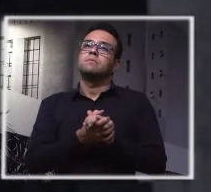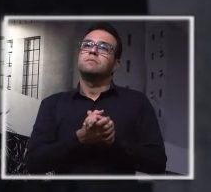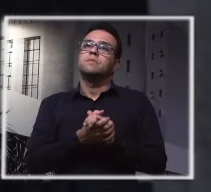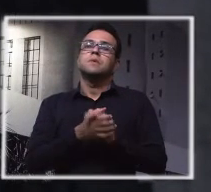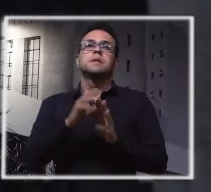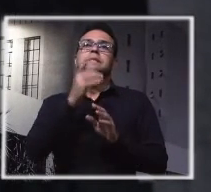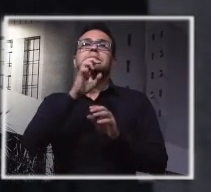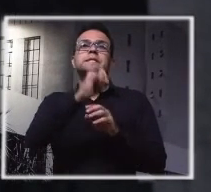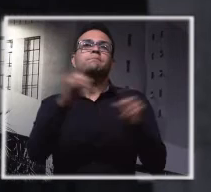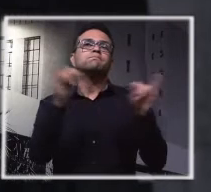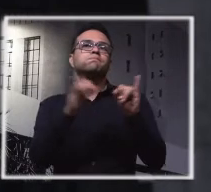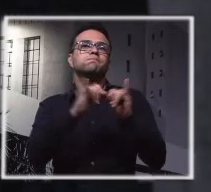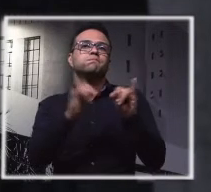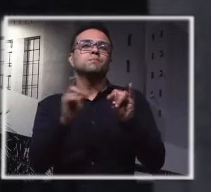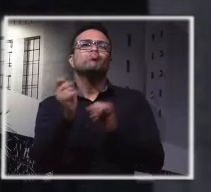por semana.